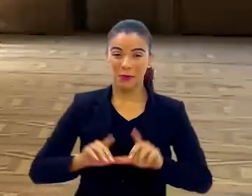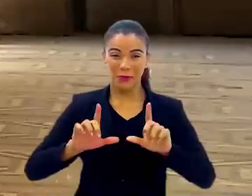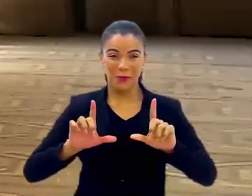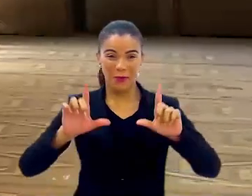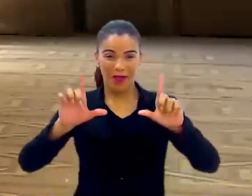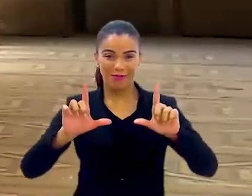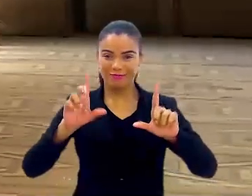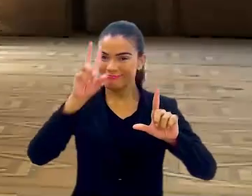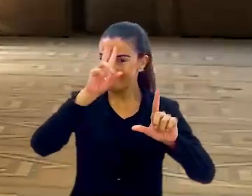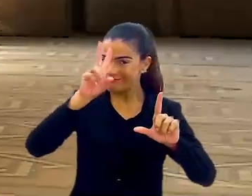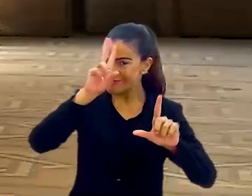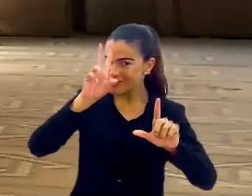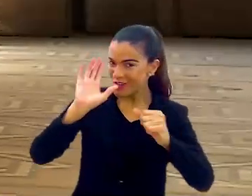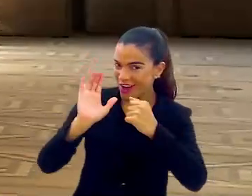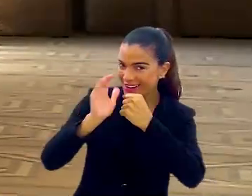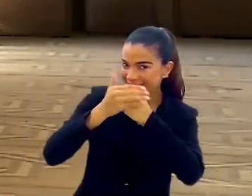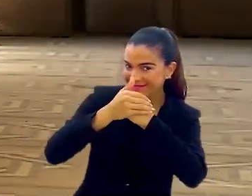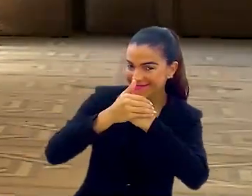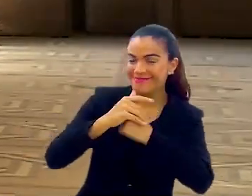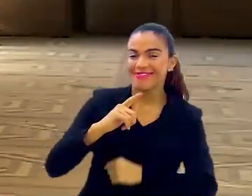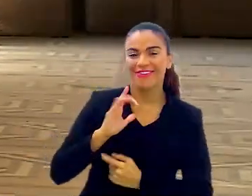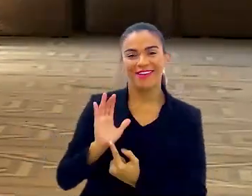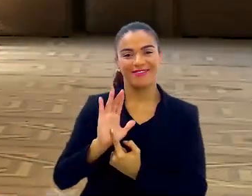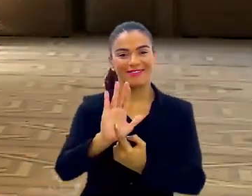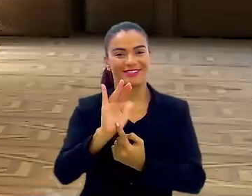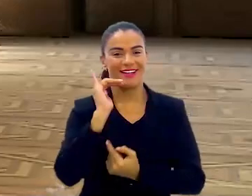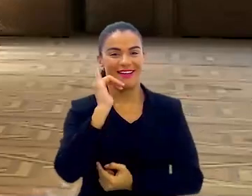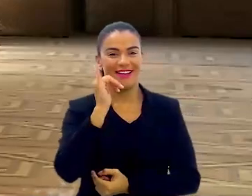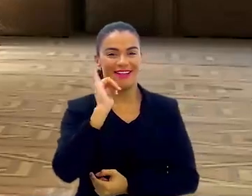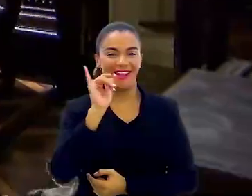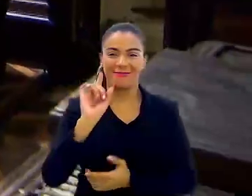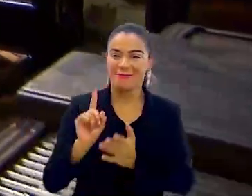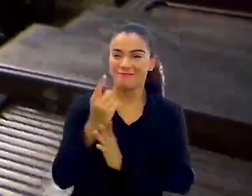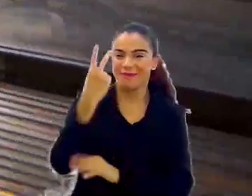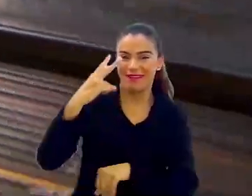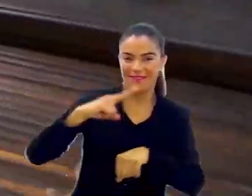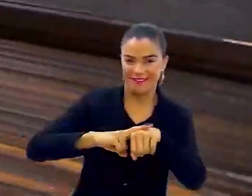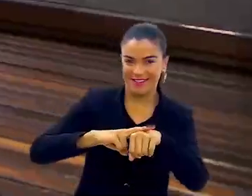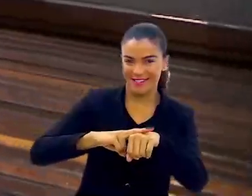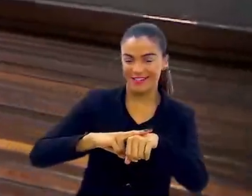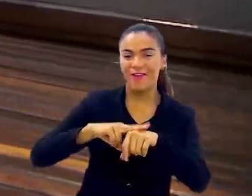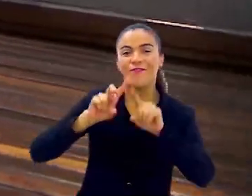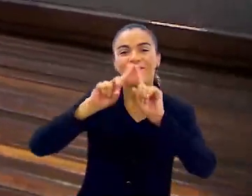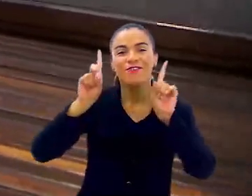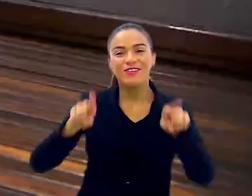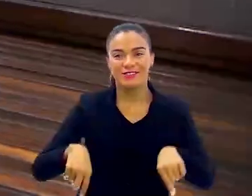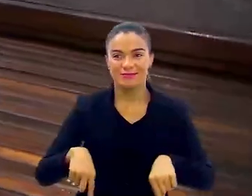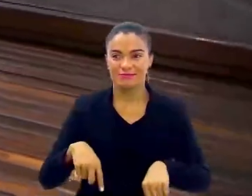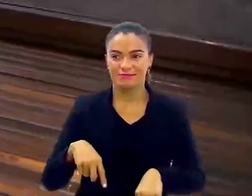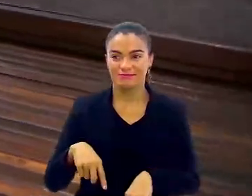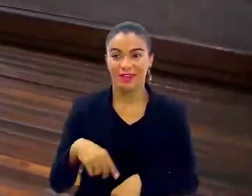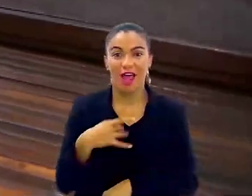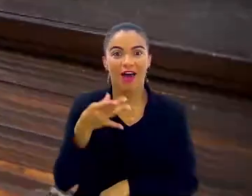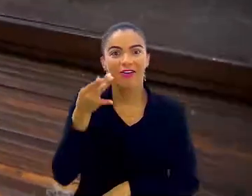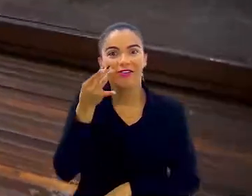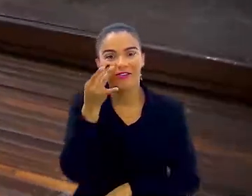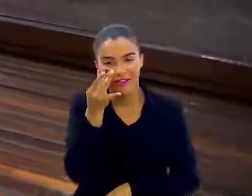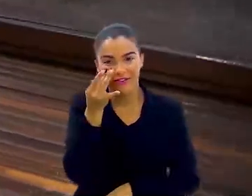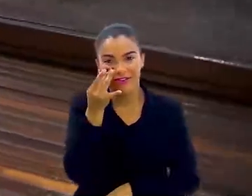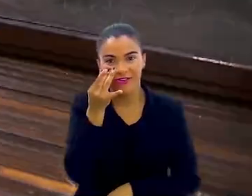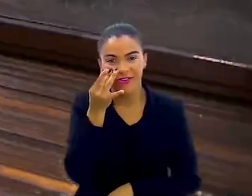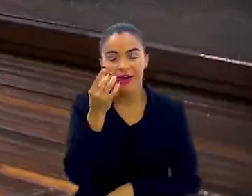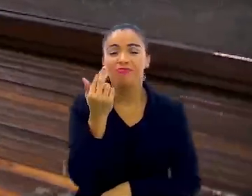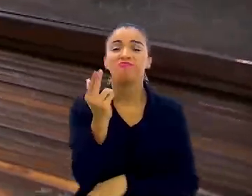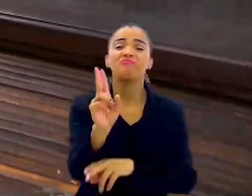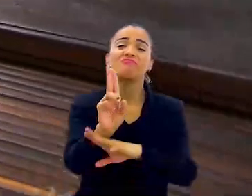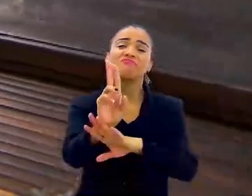No quadro Histórias de Bastidores, mostraremos relatos inéditos de funcionários. E ele ao vivo,